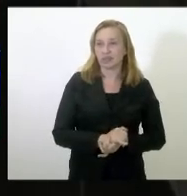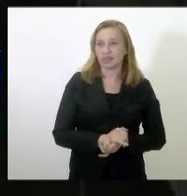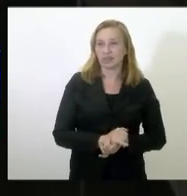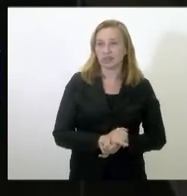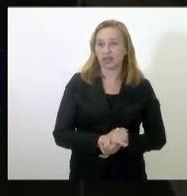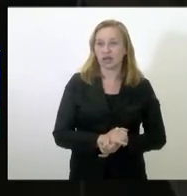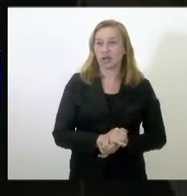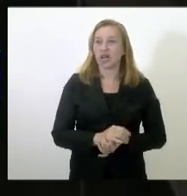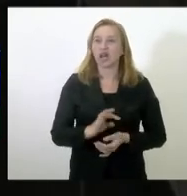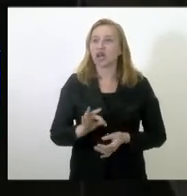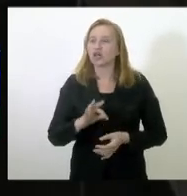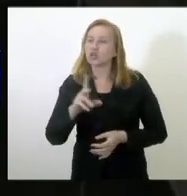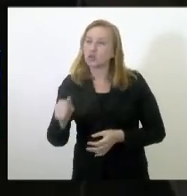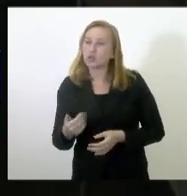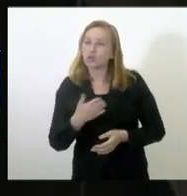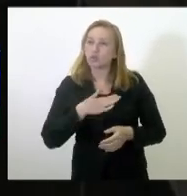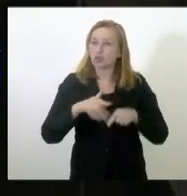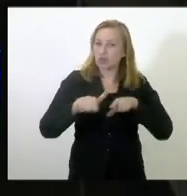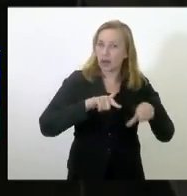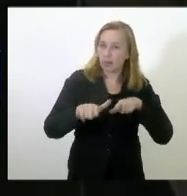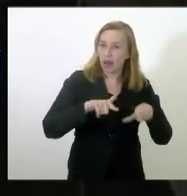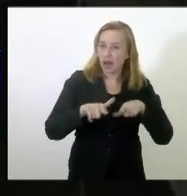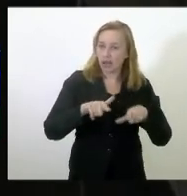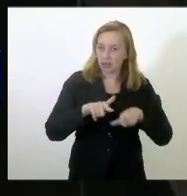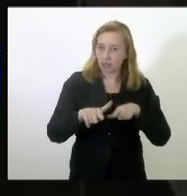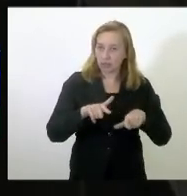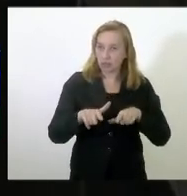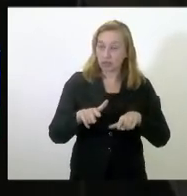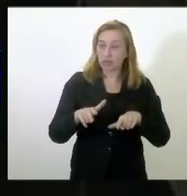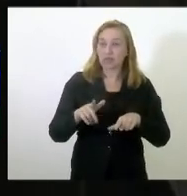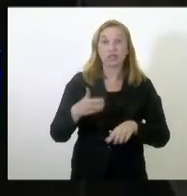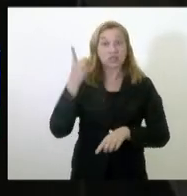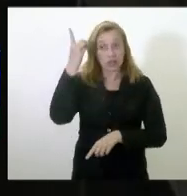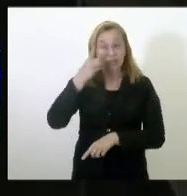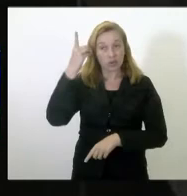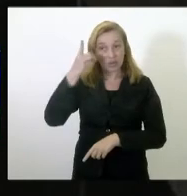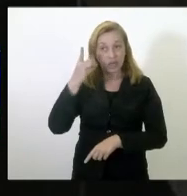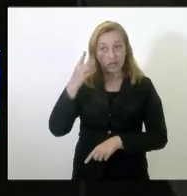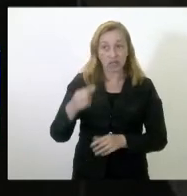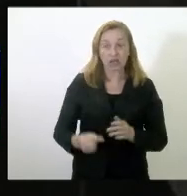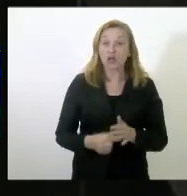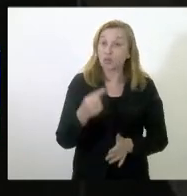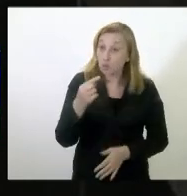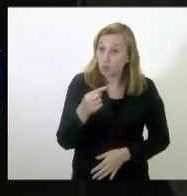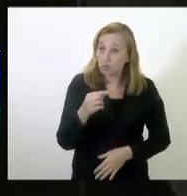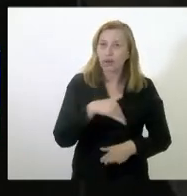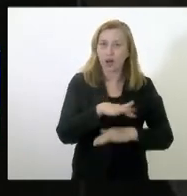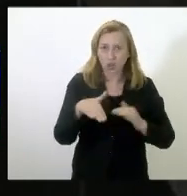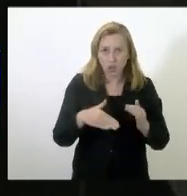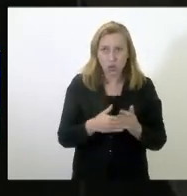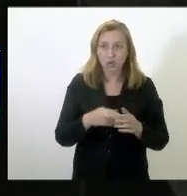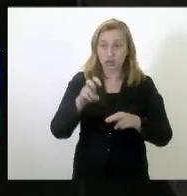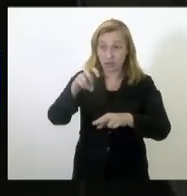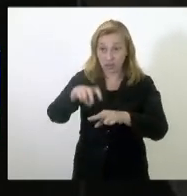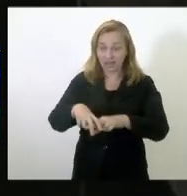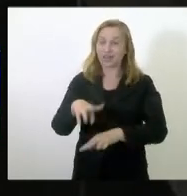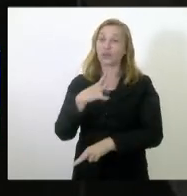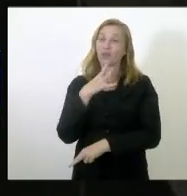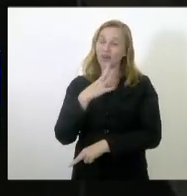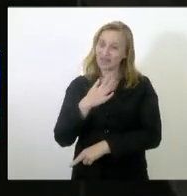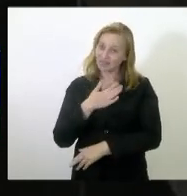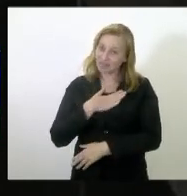demandas, nas minhas atuações como parlamentar, e um deles, para todos que estão aqui sentados e me